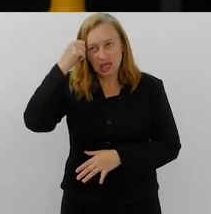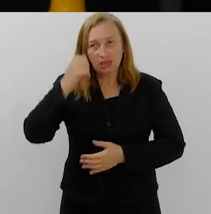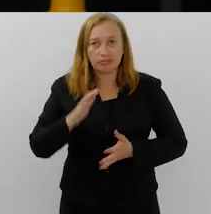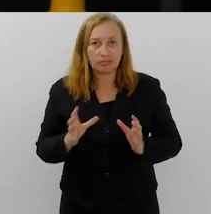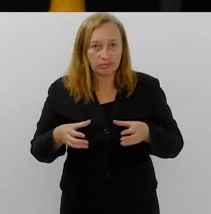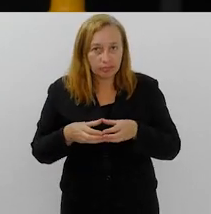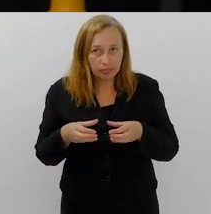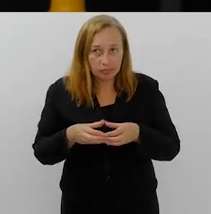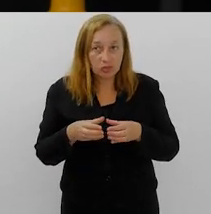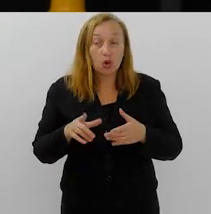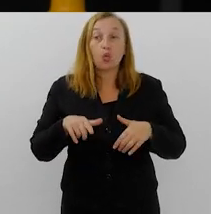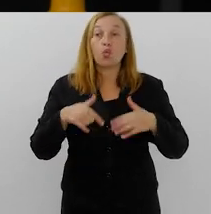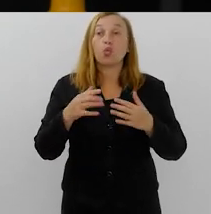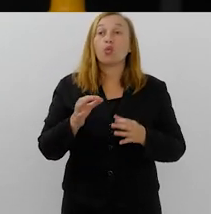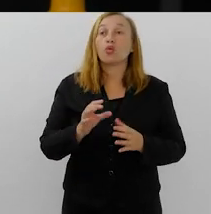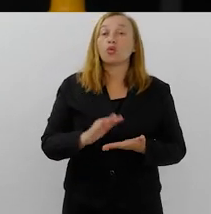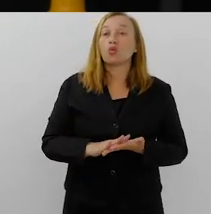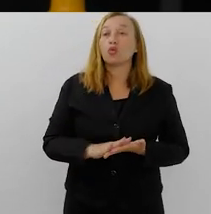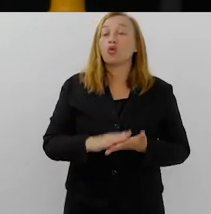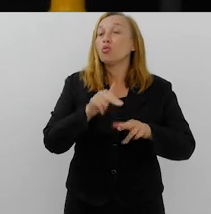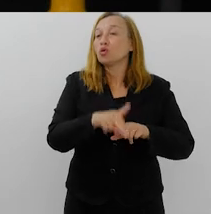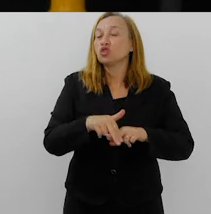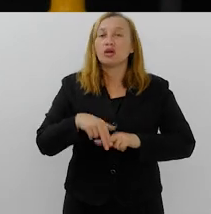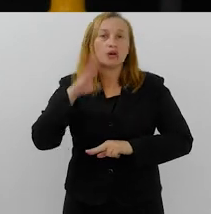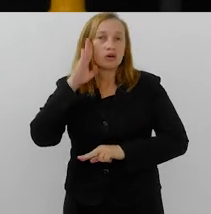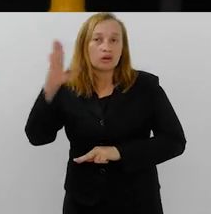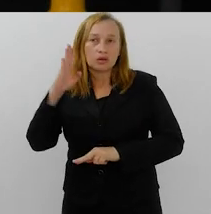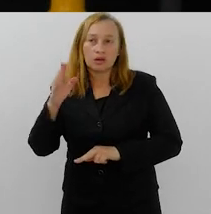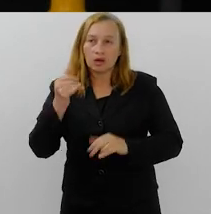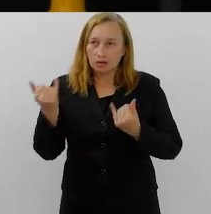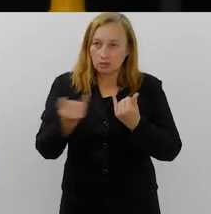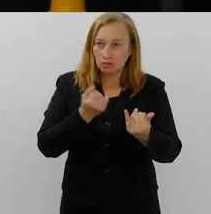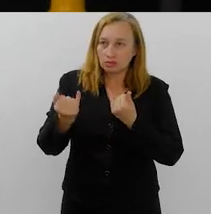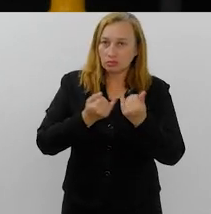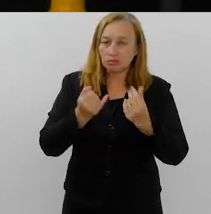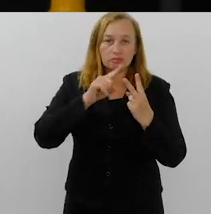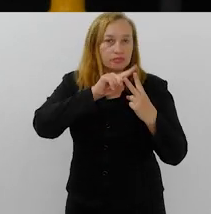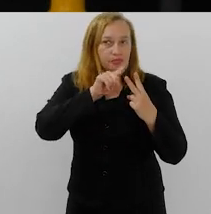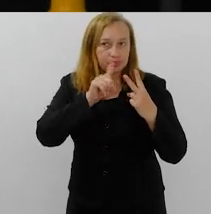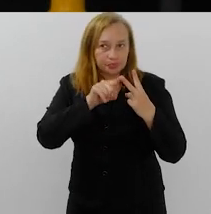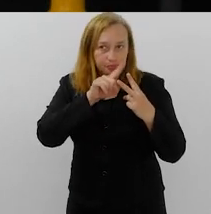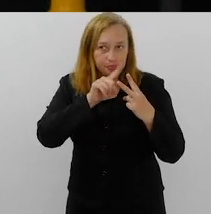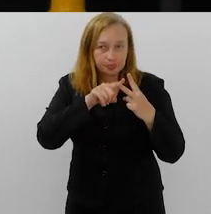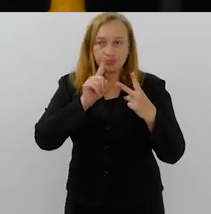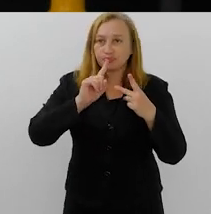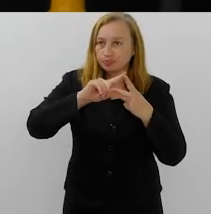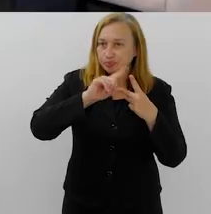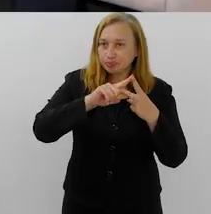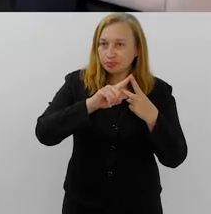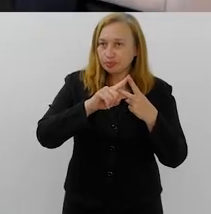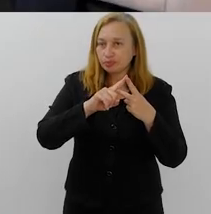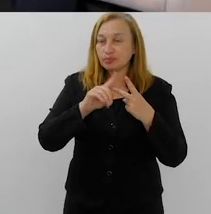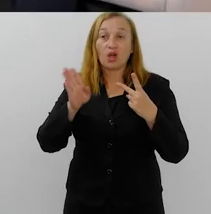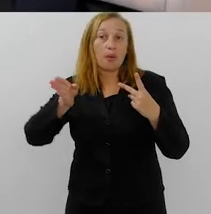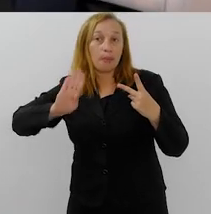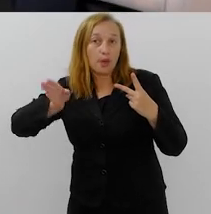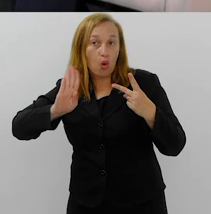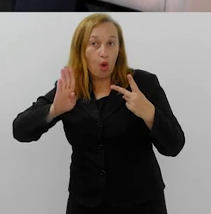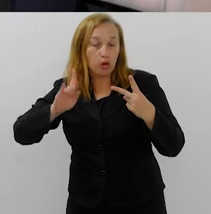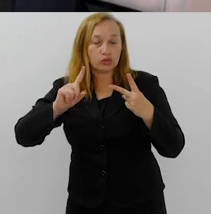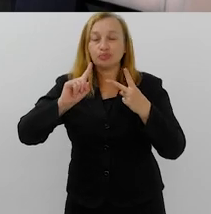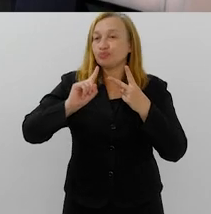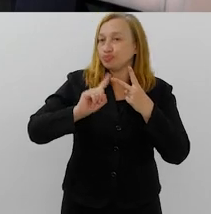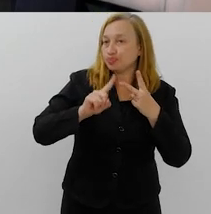esse é o ponto principal E aí O que justifica principalmente esses dados são dois aspectos existe um aspecto